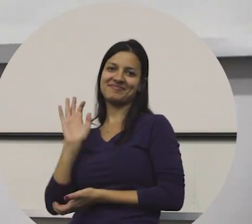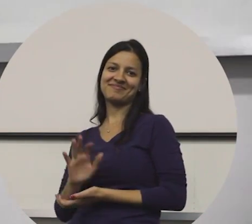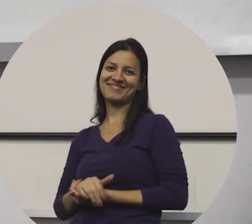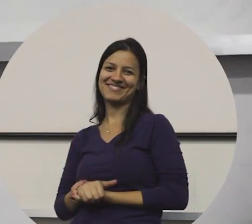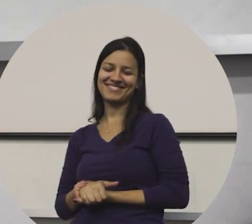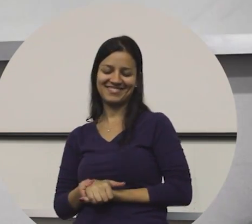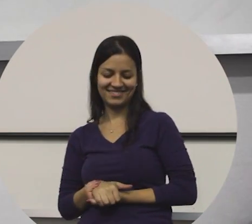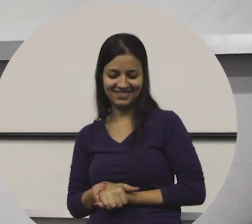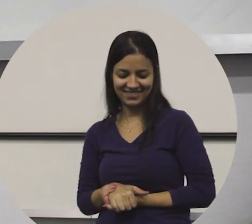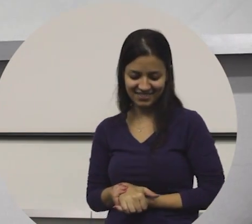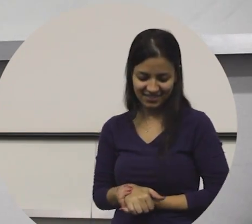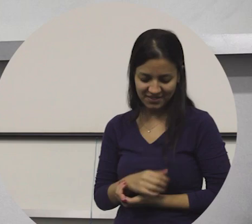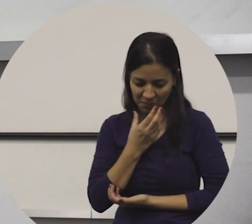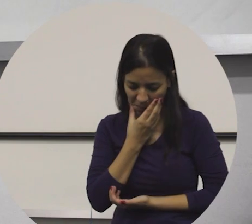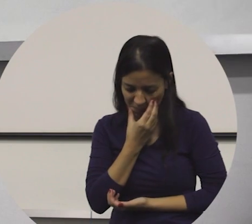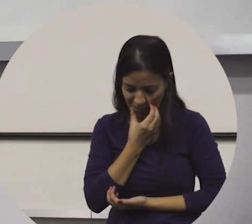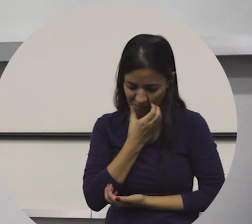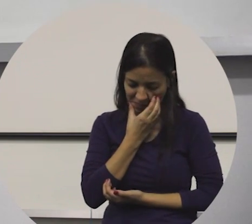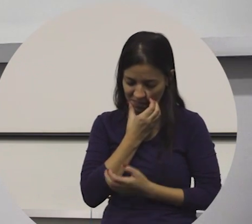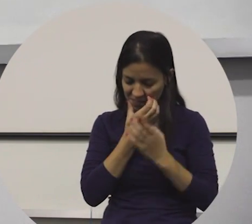Na página...